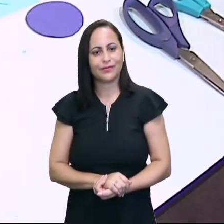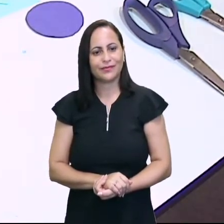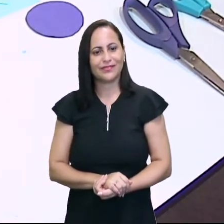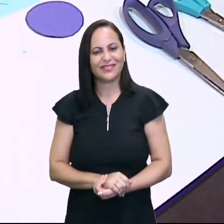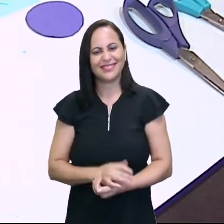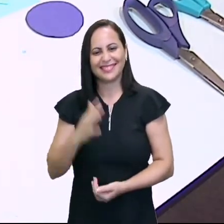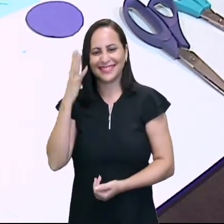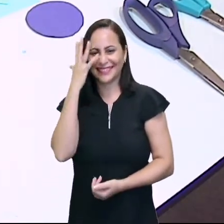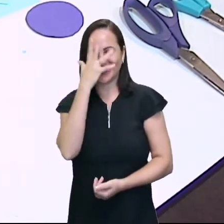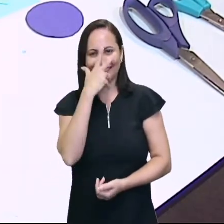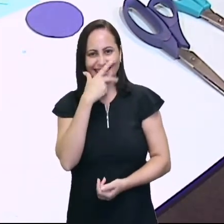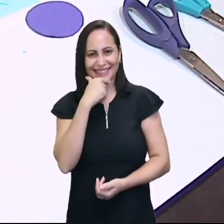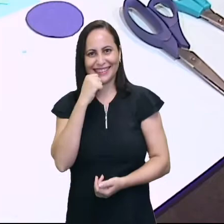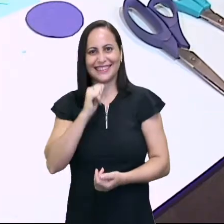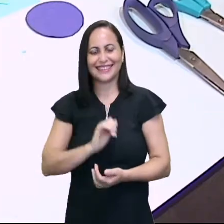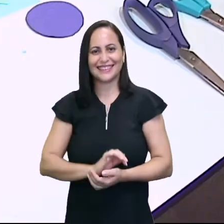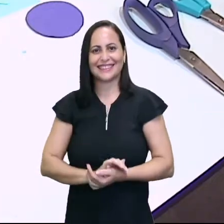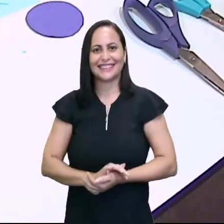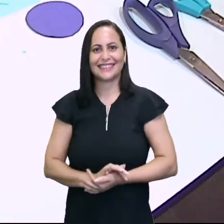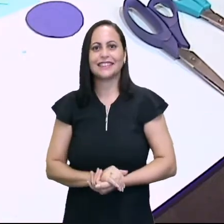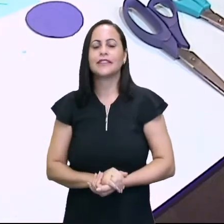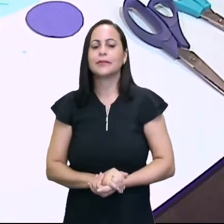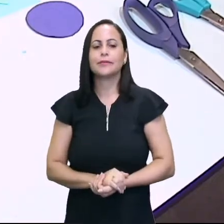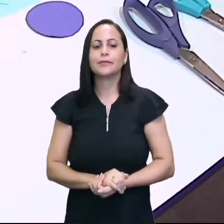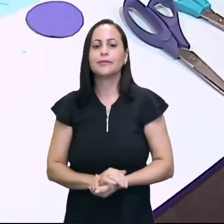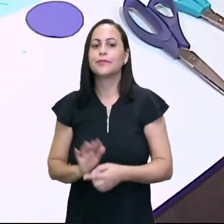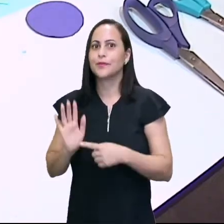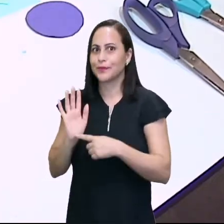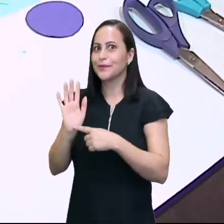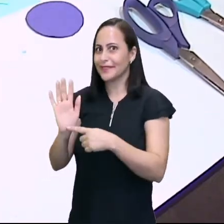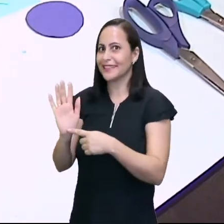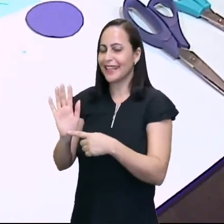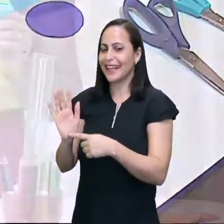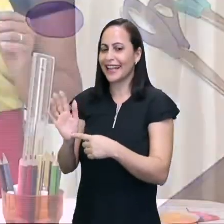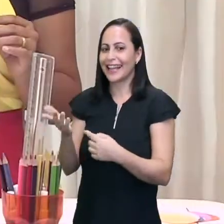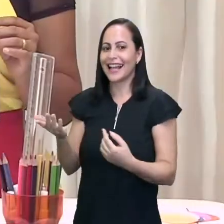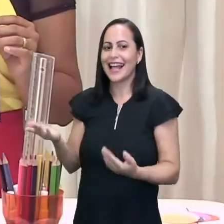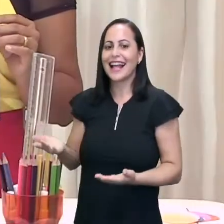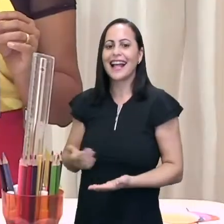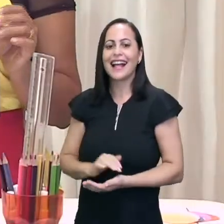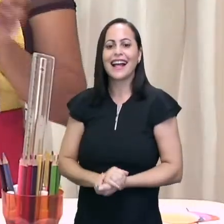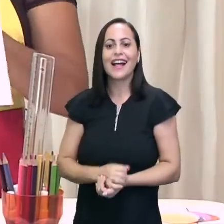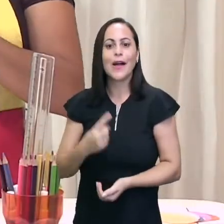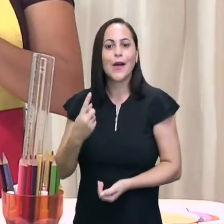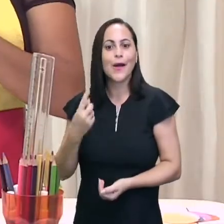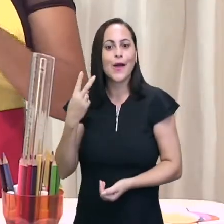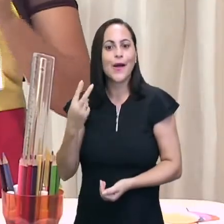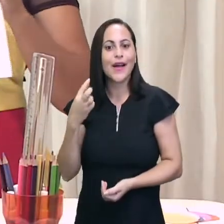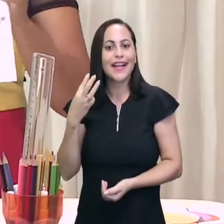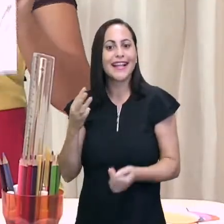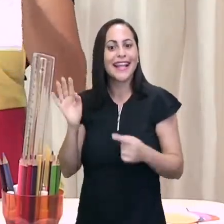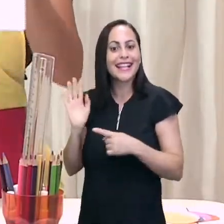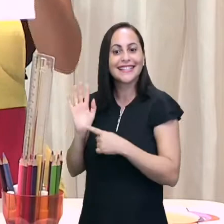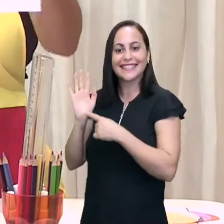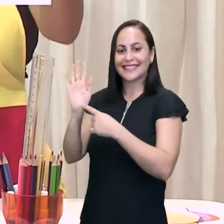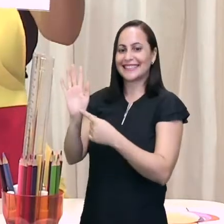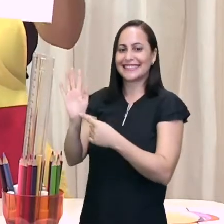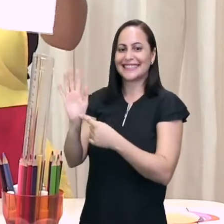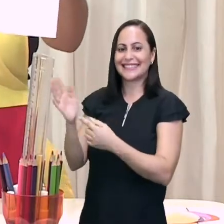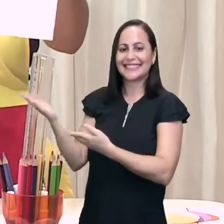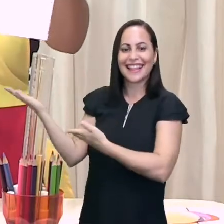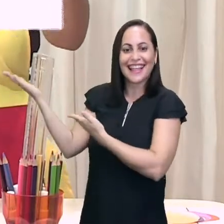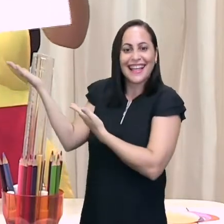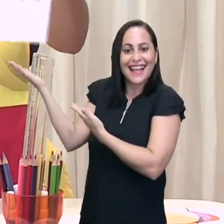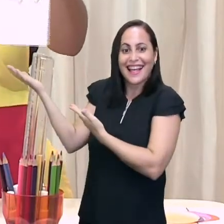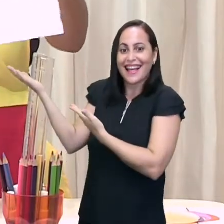Tá Ai, que lindo. Lindo. Vamos mostrar? Vamos mostrar? Um, dois, três e...